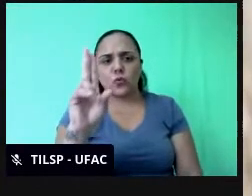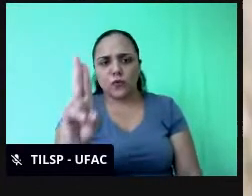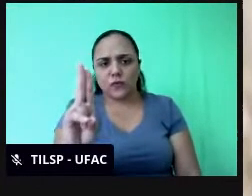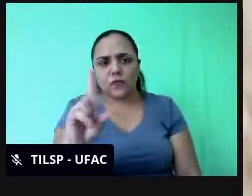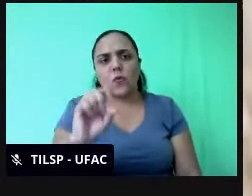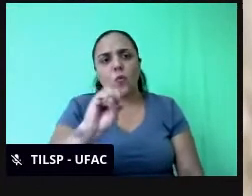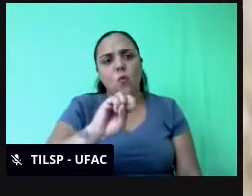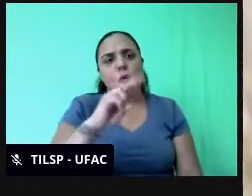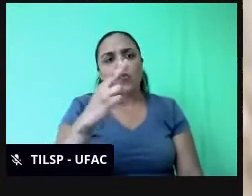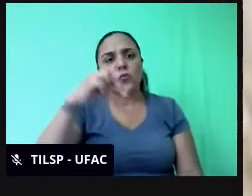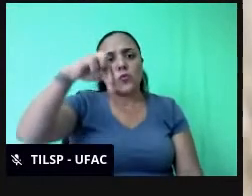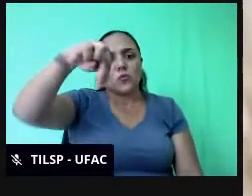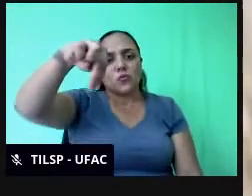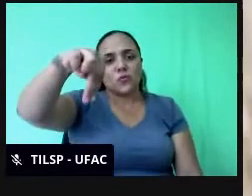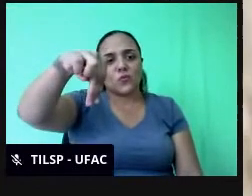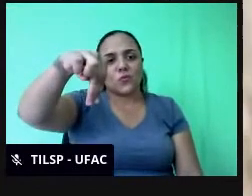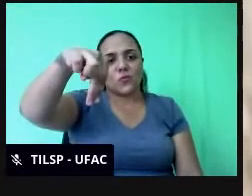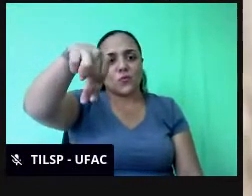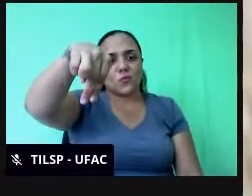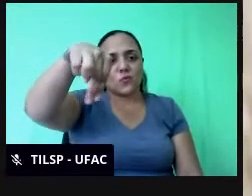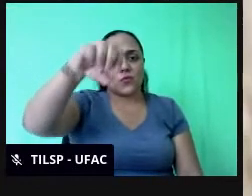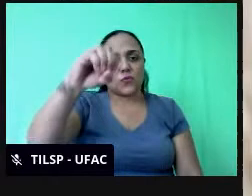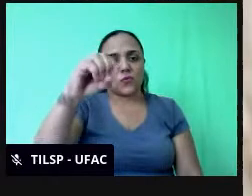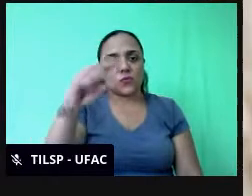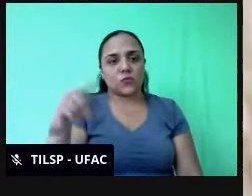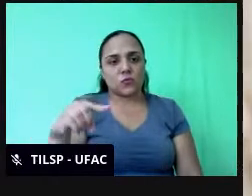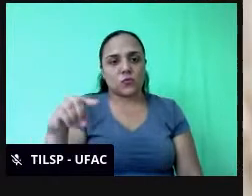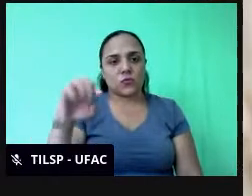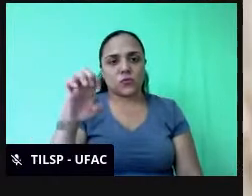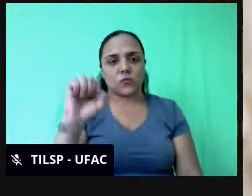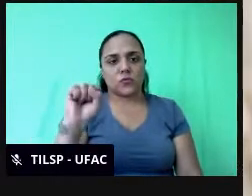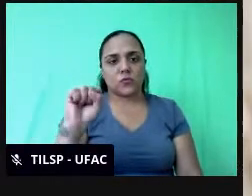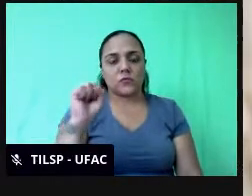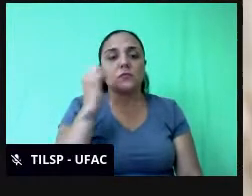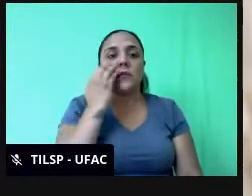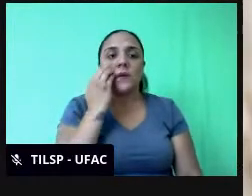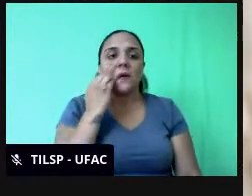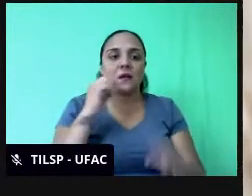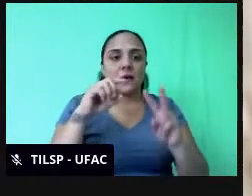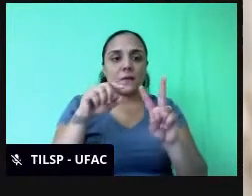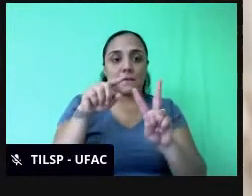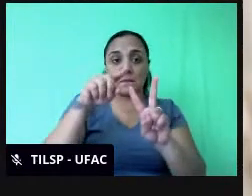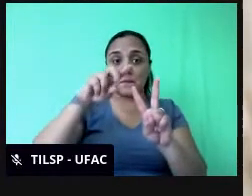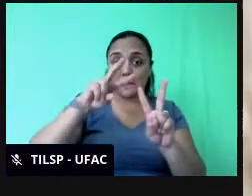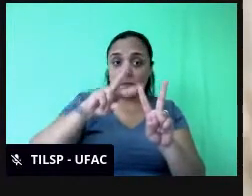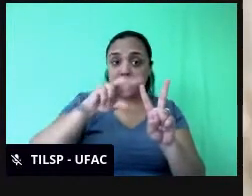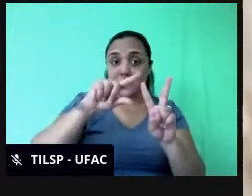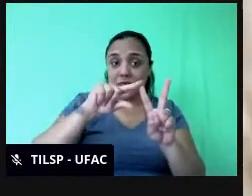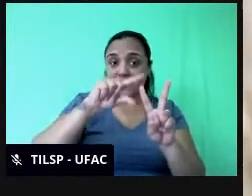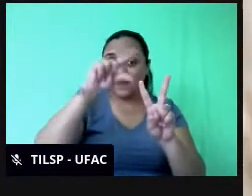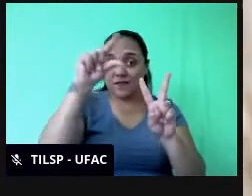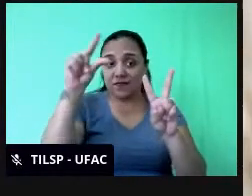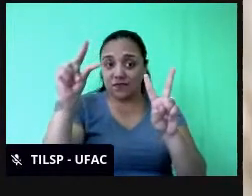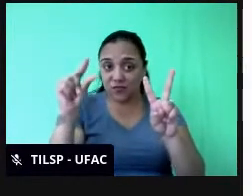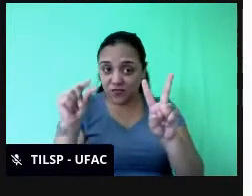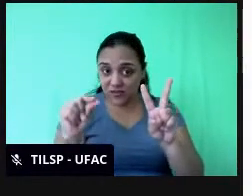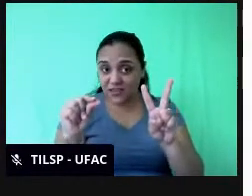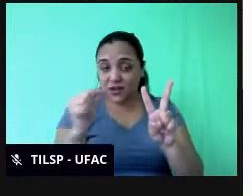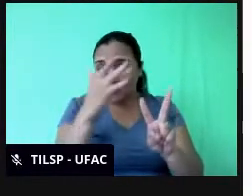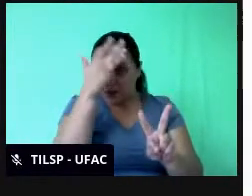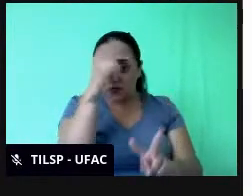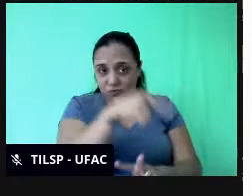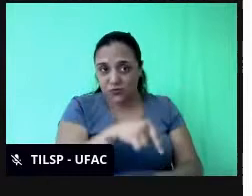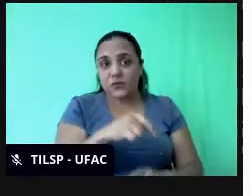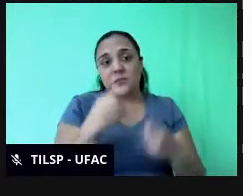nozes. Então, é possível atingir por meio da alimentação vegetariana, vegana? Sim, é só incluirmos essas